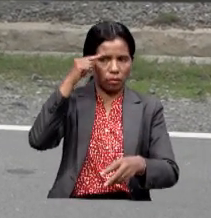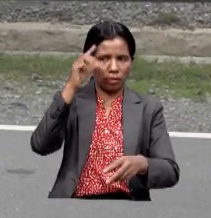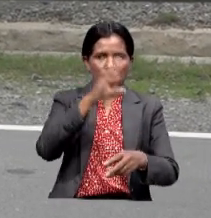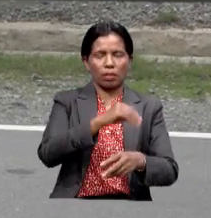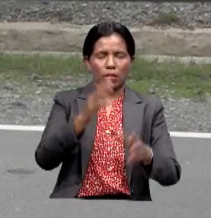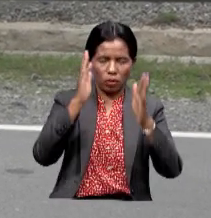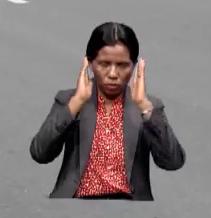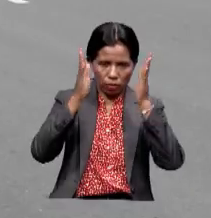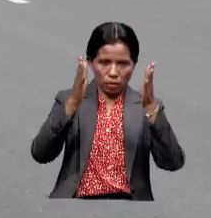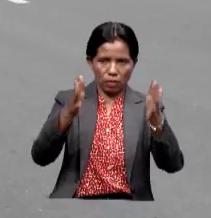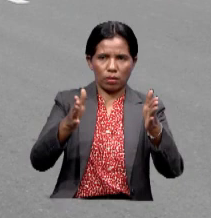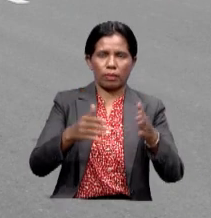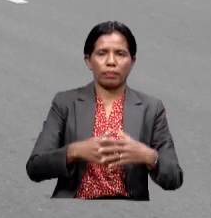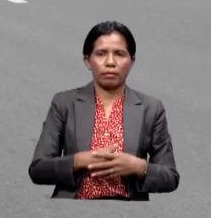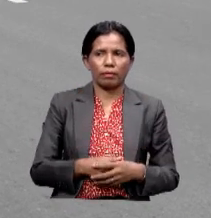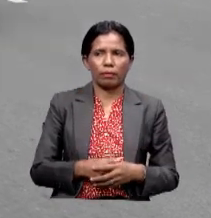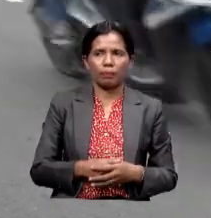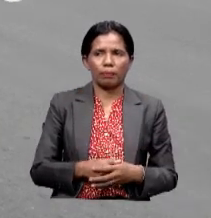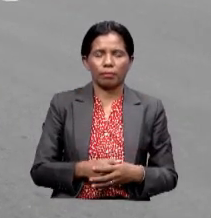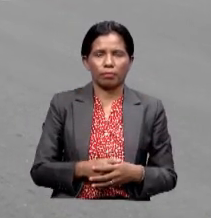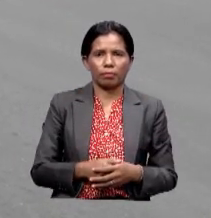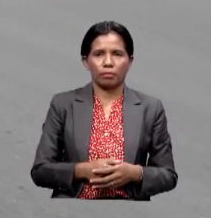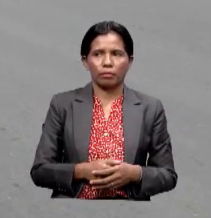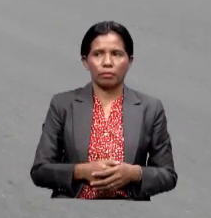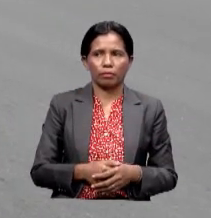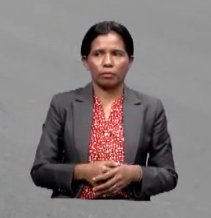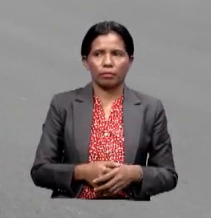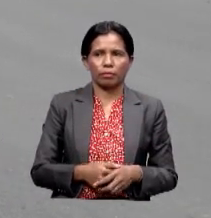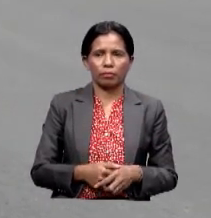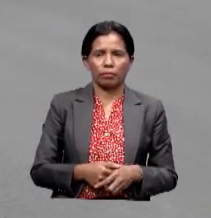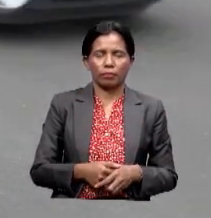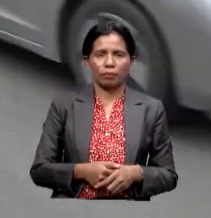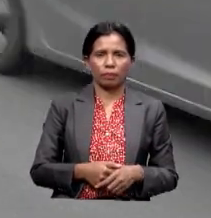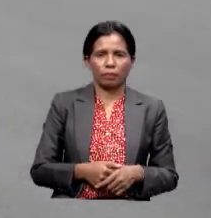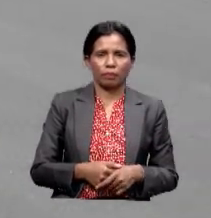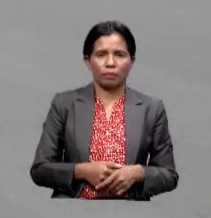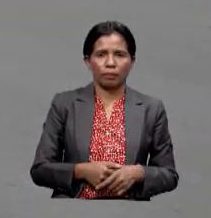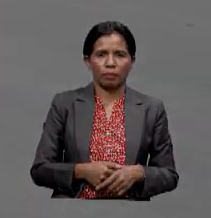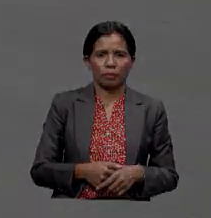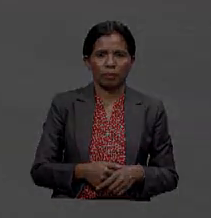total atenção para a questão NEM. Adereto Ximenes, bem-vindo Ximenes, GMN.